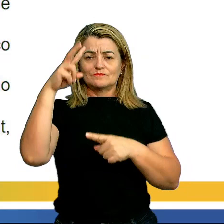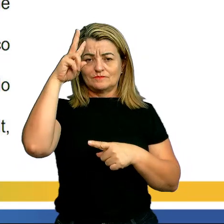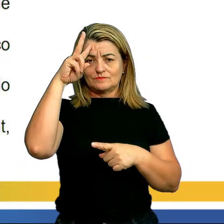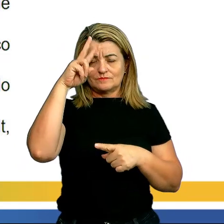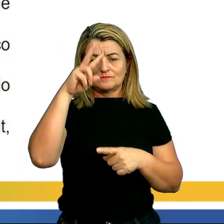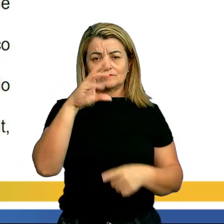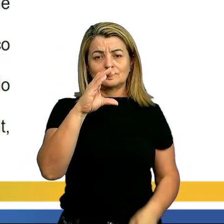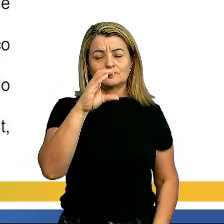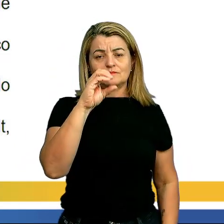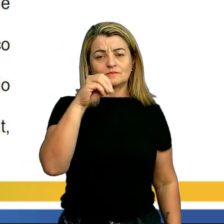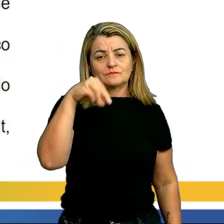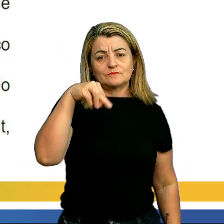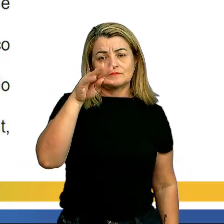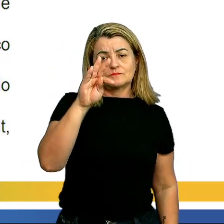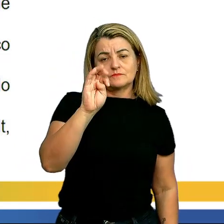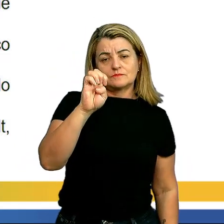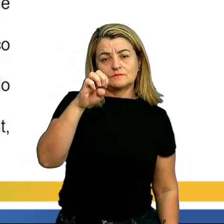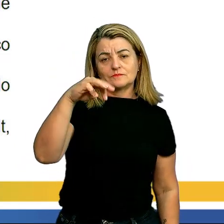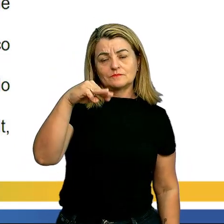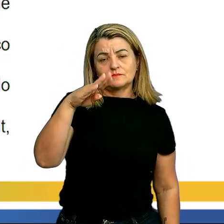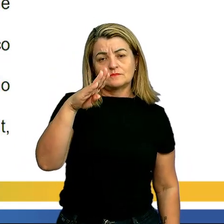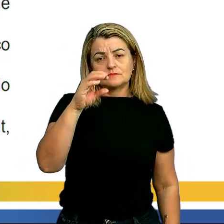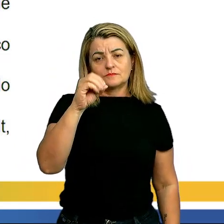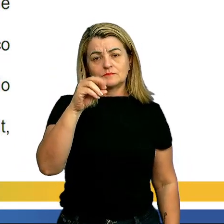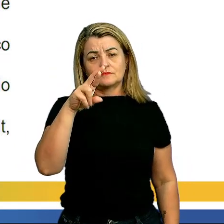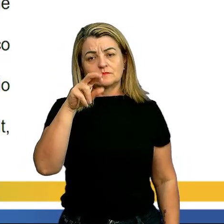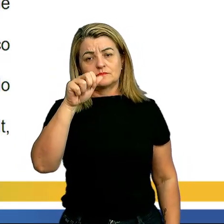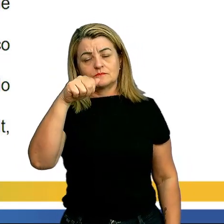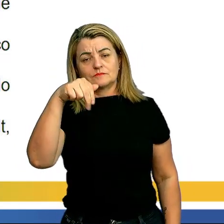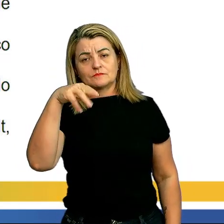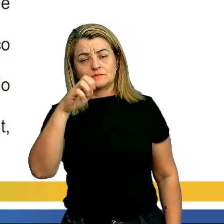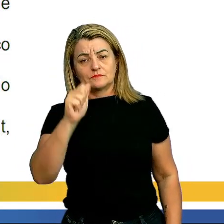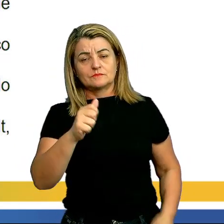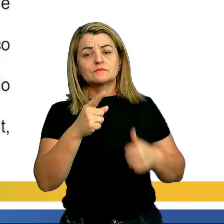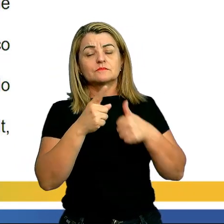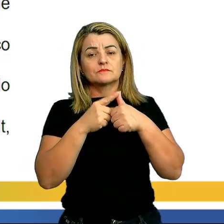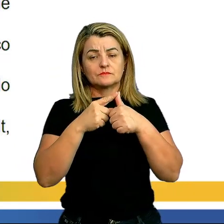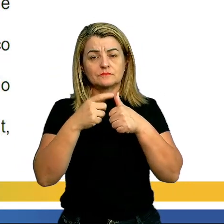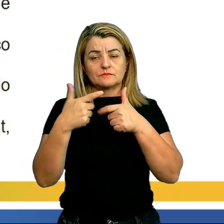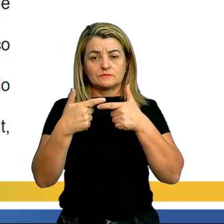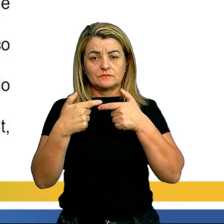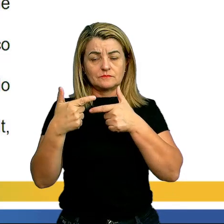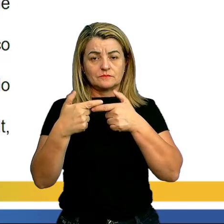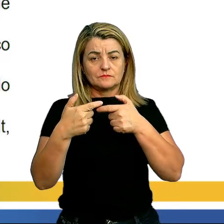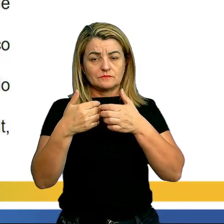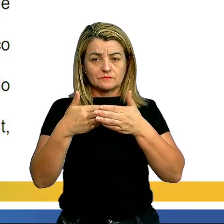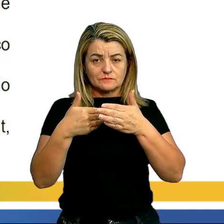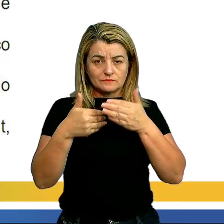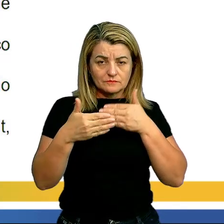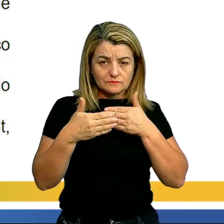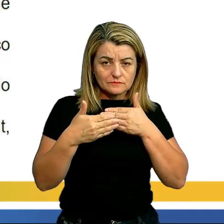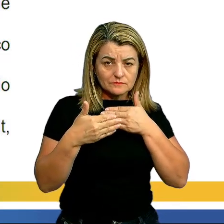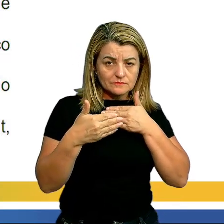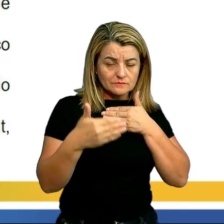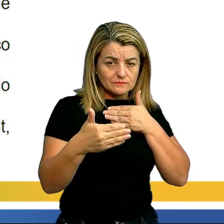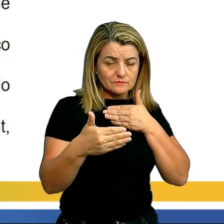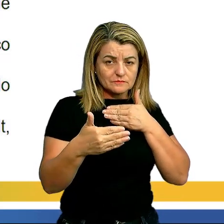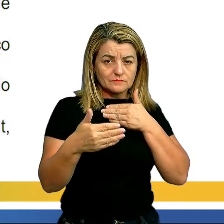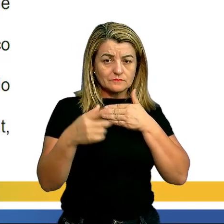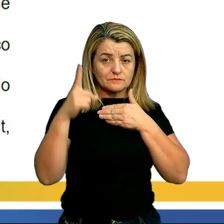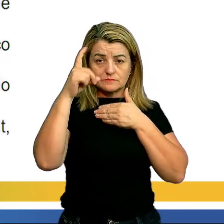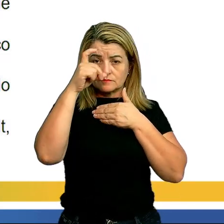contemporâneo. Mas, diz o texto, a Primeira Guerra Mundial foi seguida por um tipo de